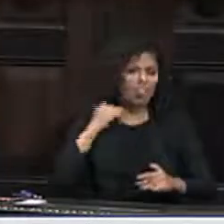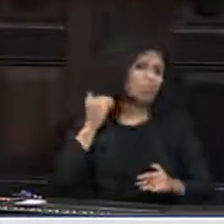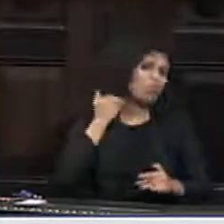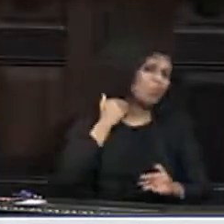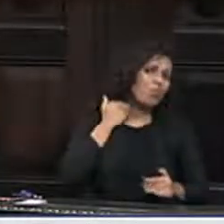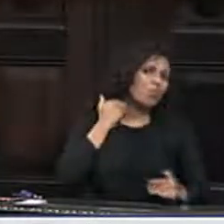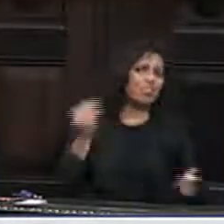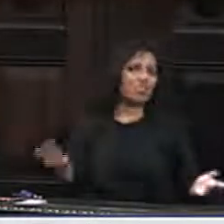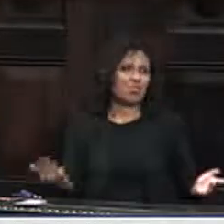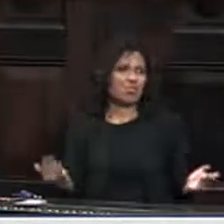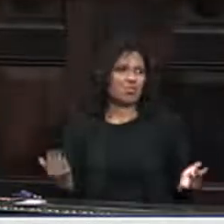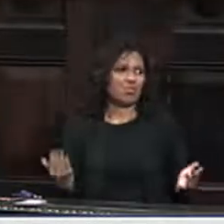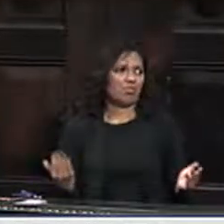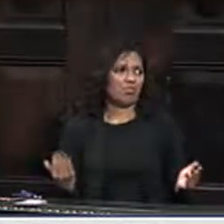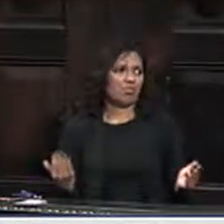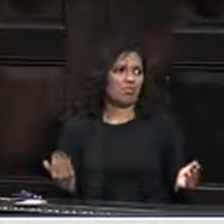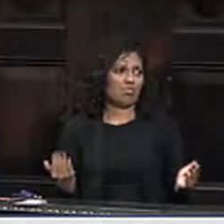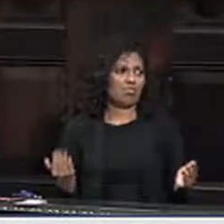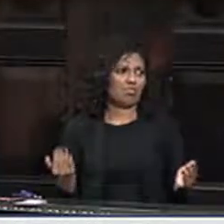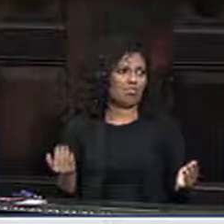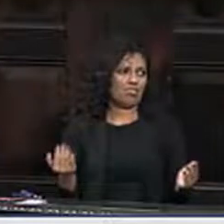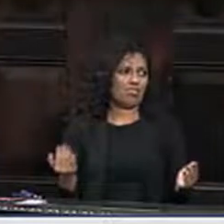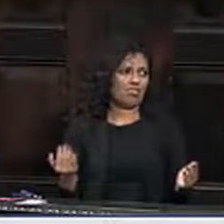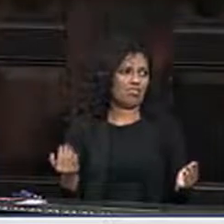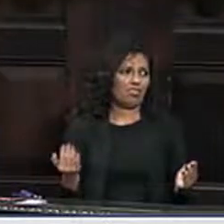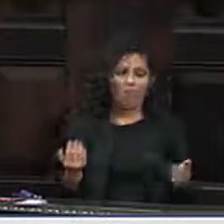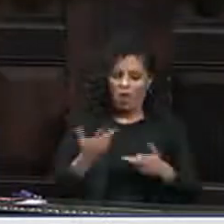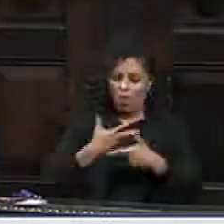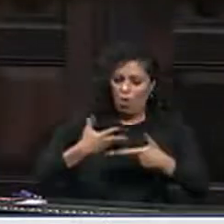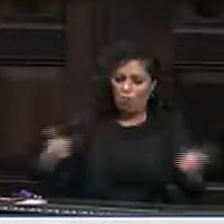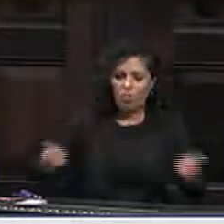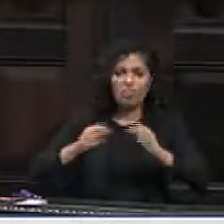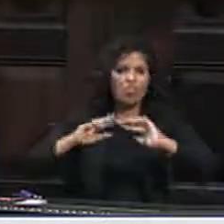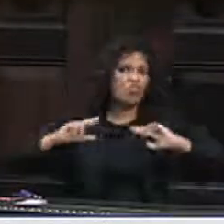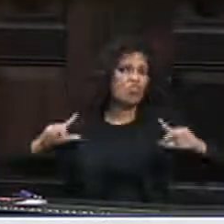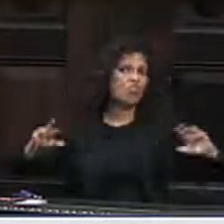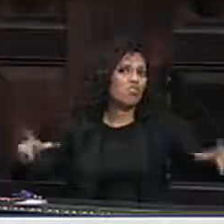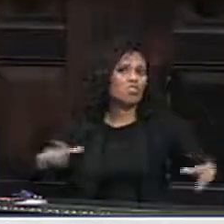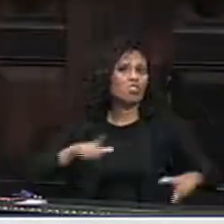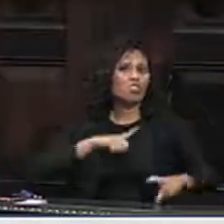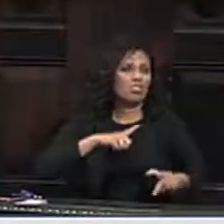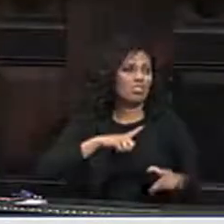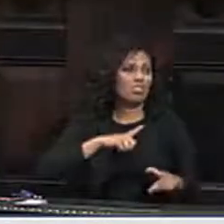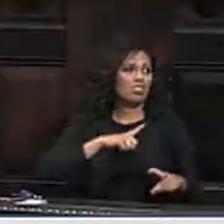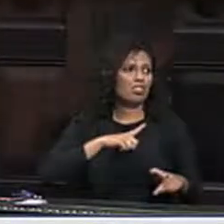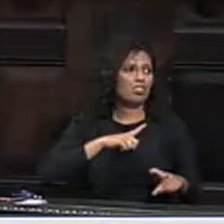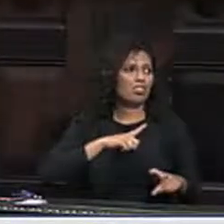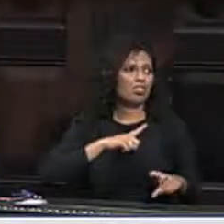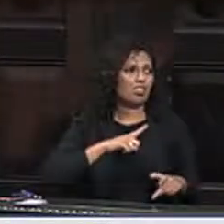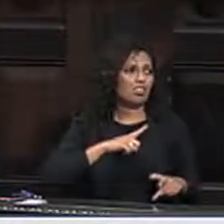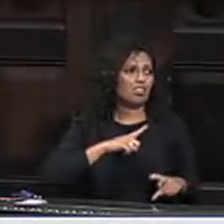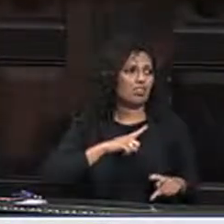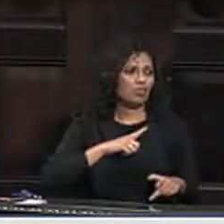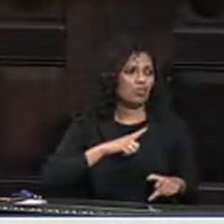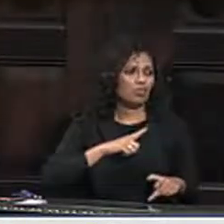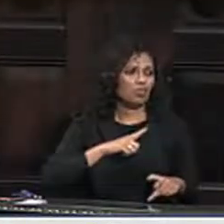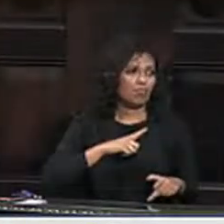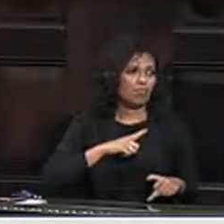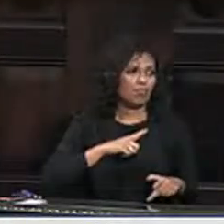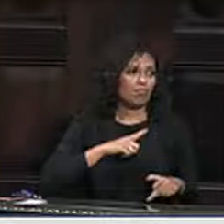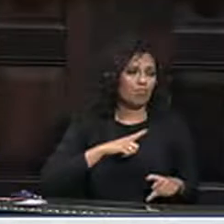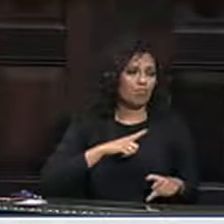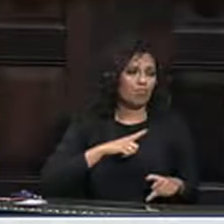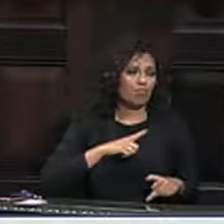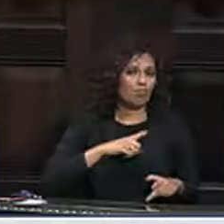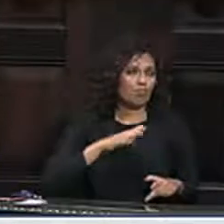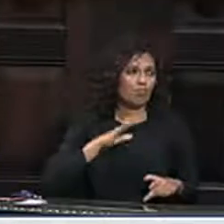os serviços públicos que a cidade tem. Ora, então, diante disso, se